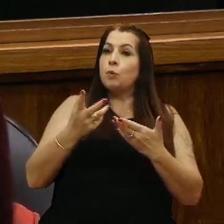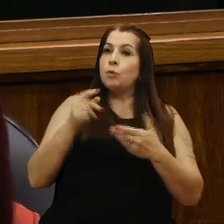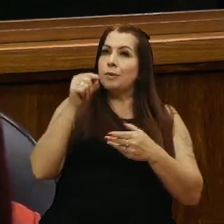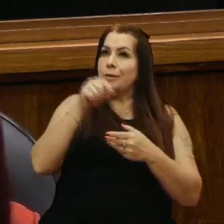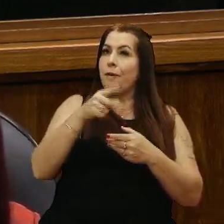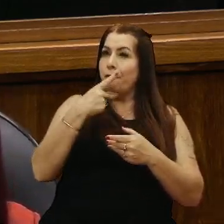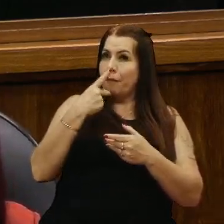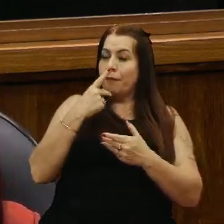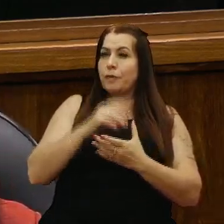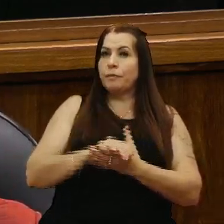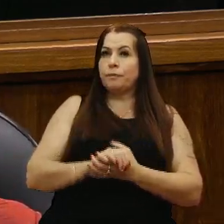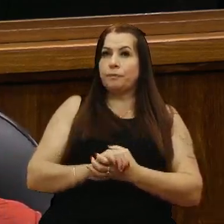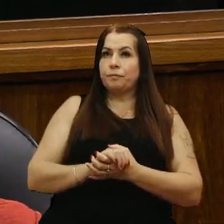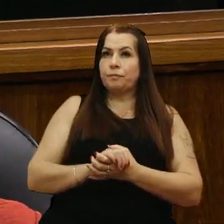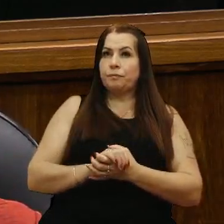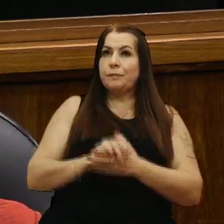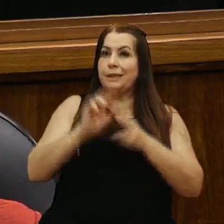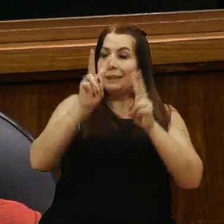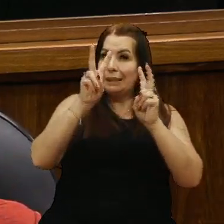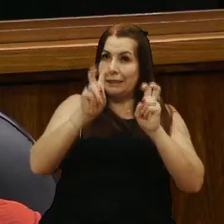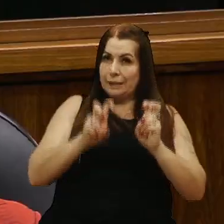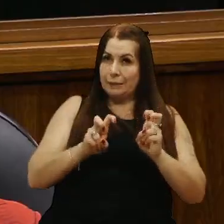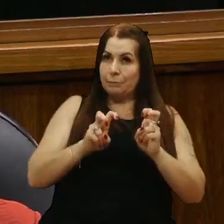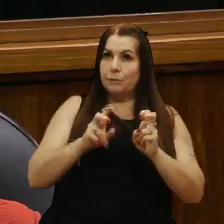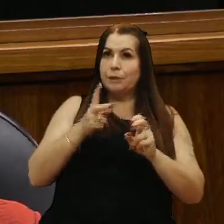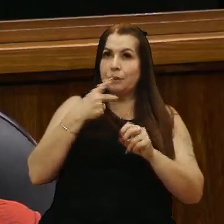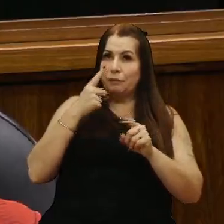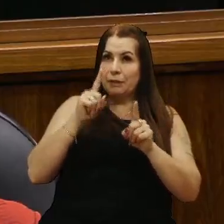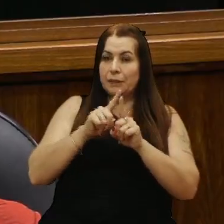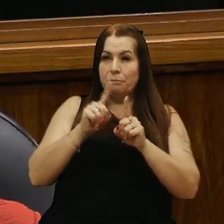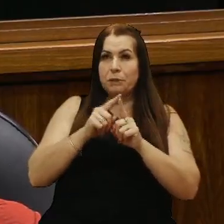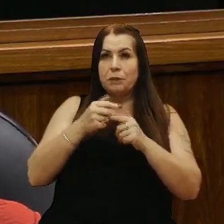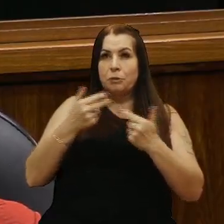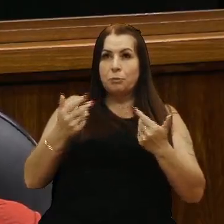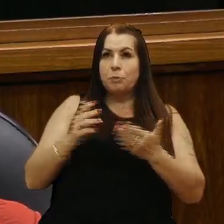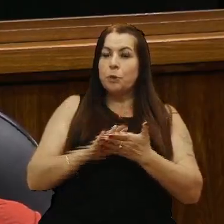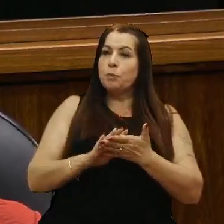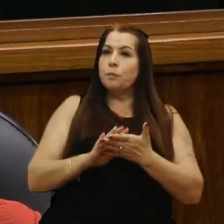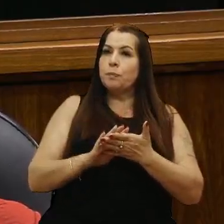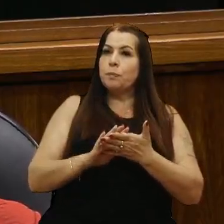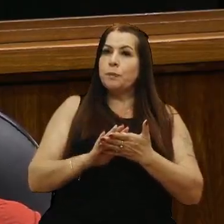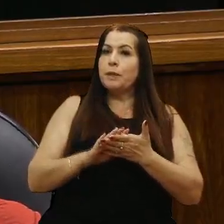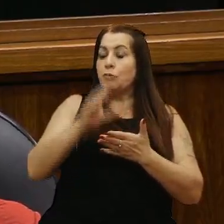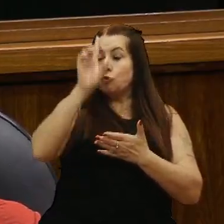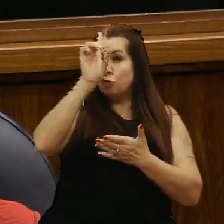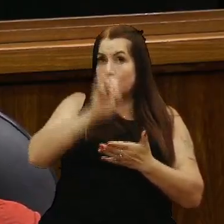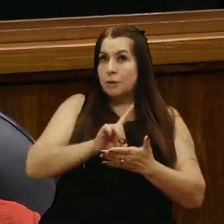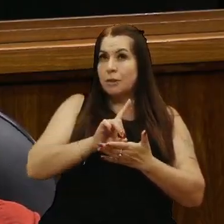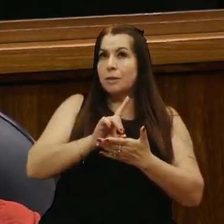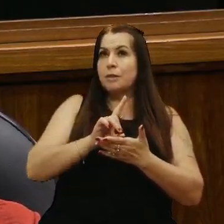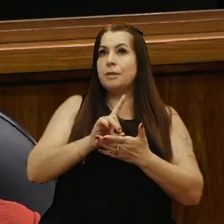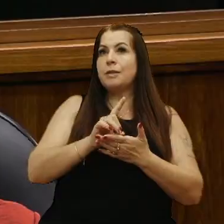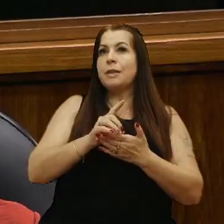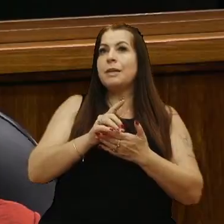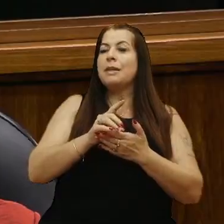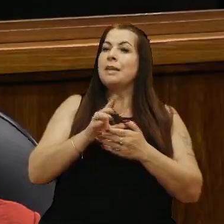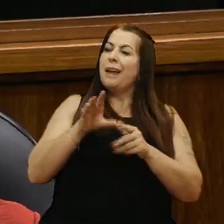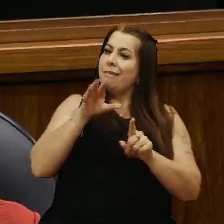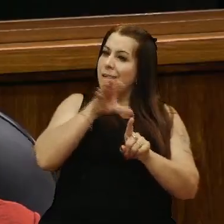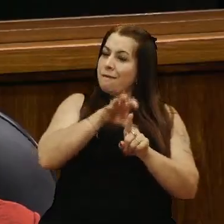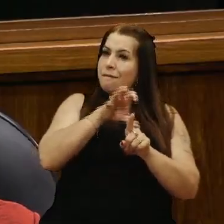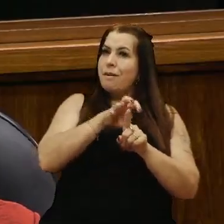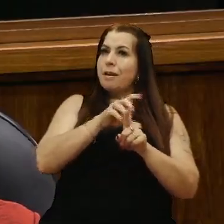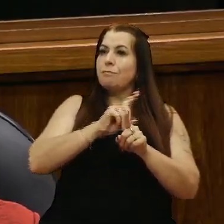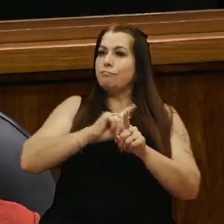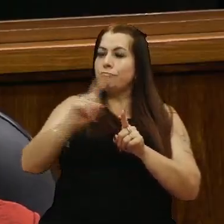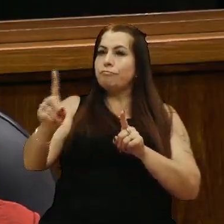está falando desse tema, a gente está falando de algo que é um direito e que interfere diretamente no ir